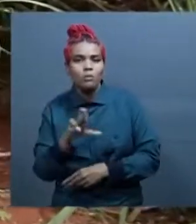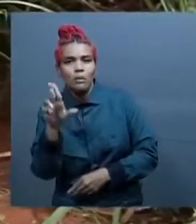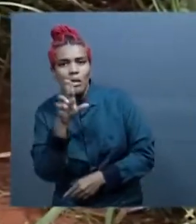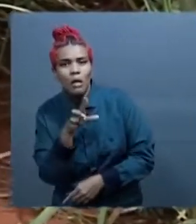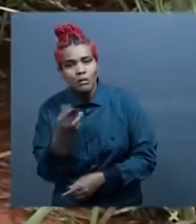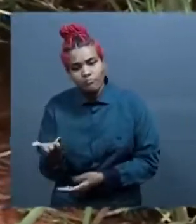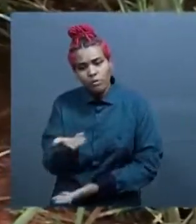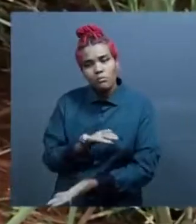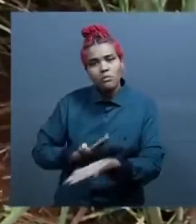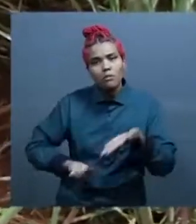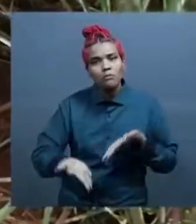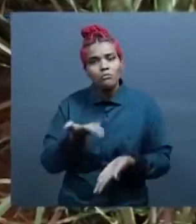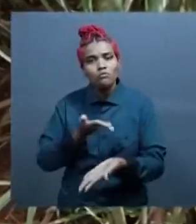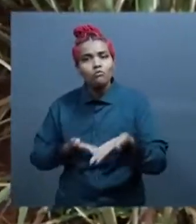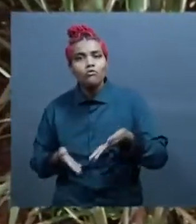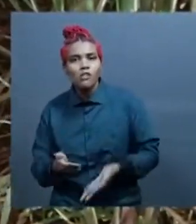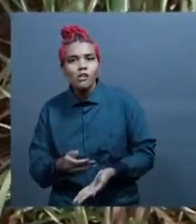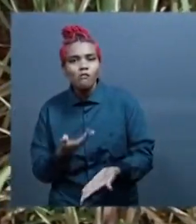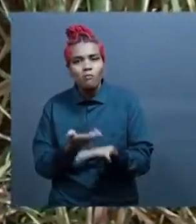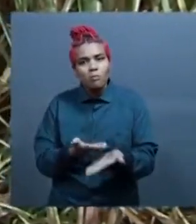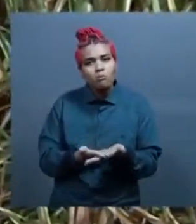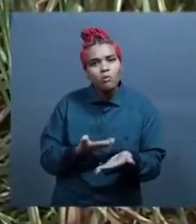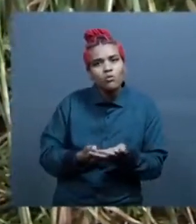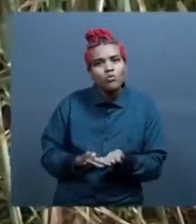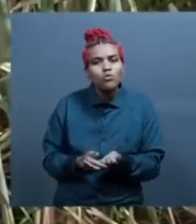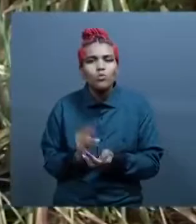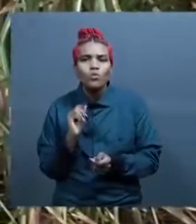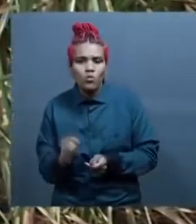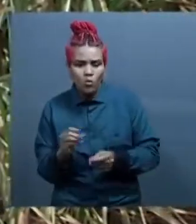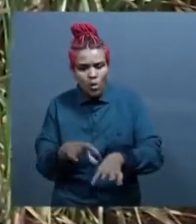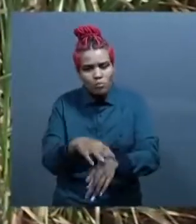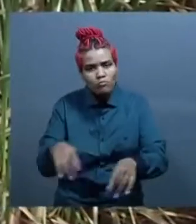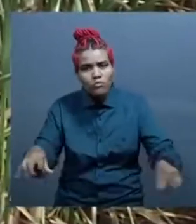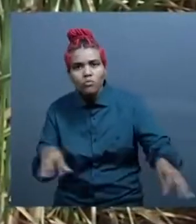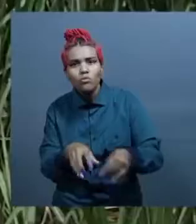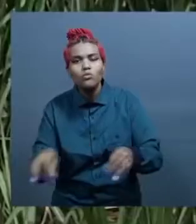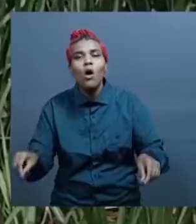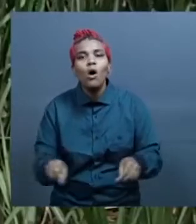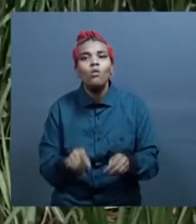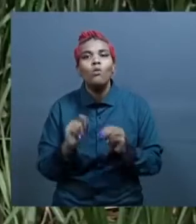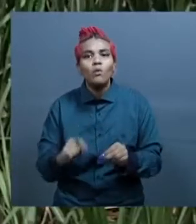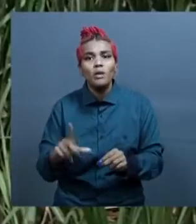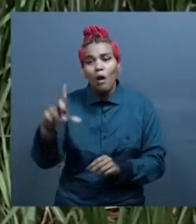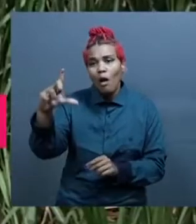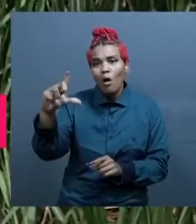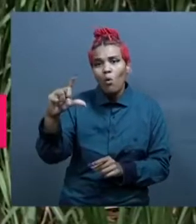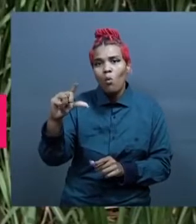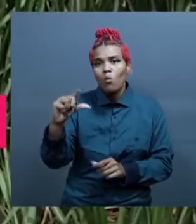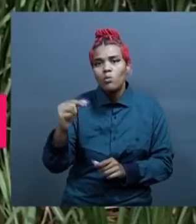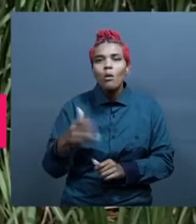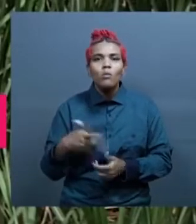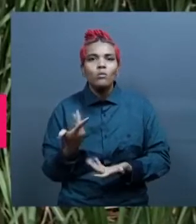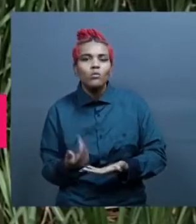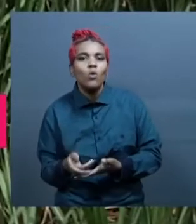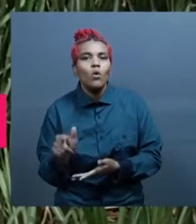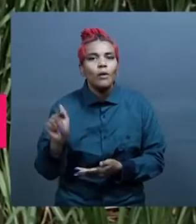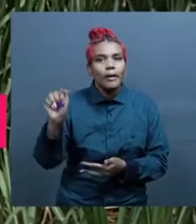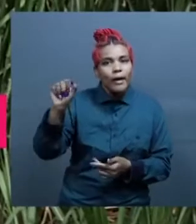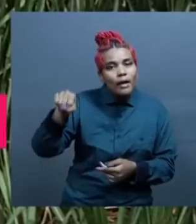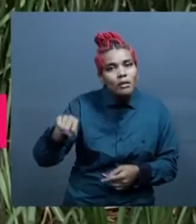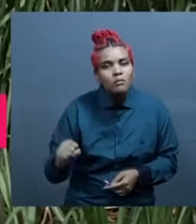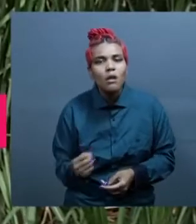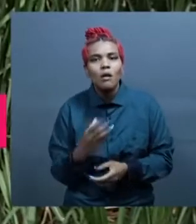relacionam o uso adequado do solo a queda de emissão de gás carbônico eu tenho tenho trabalhado a questão